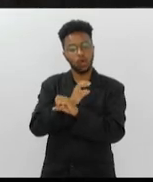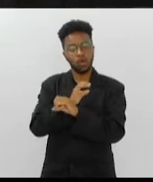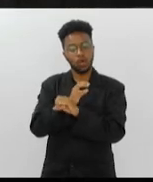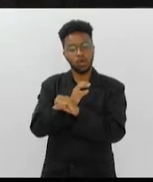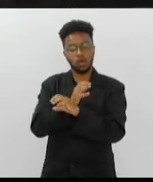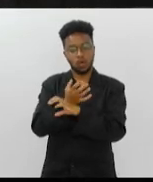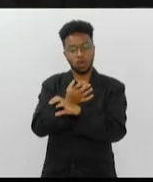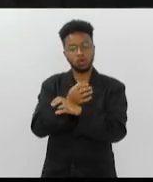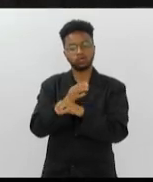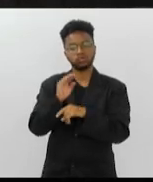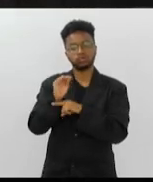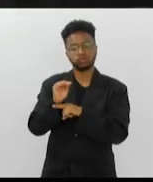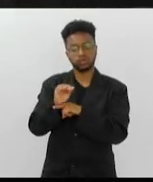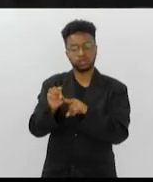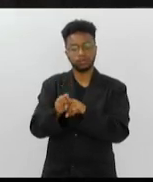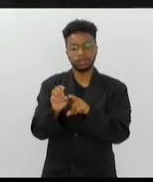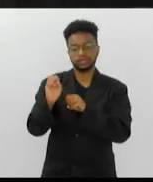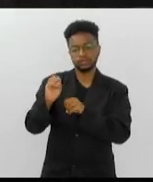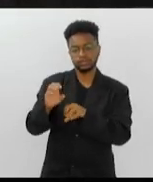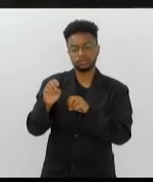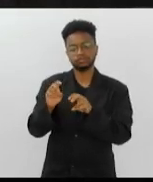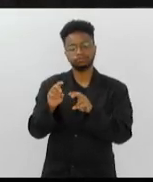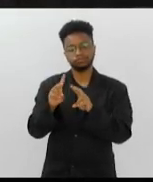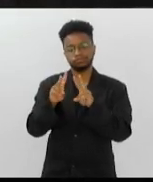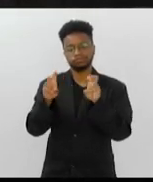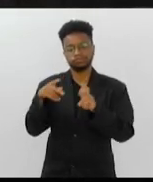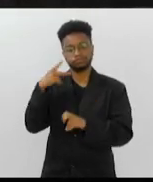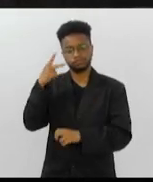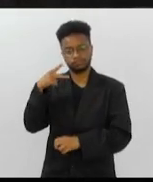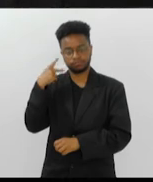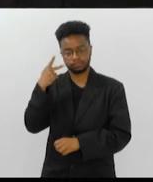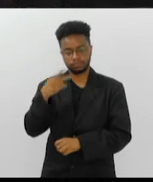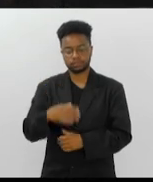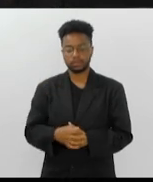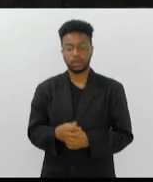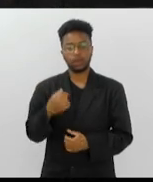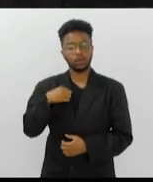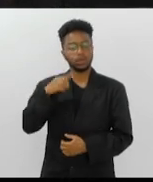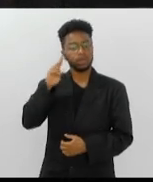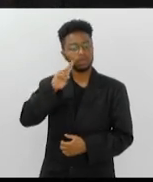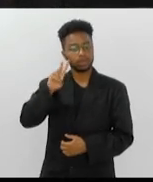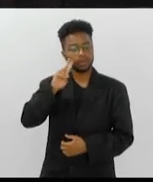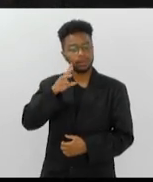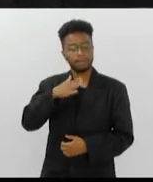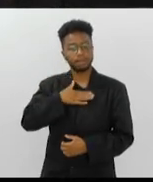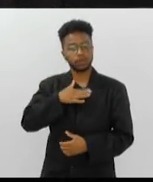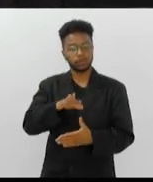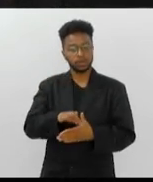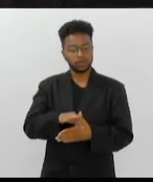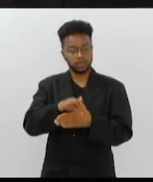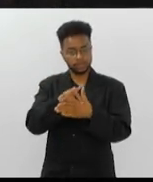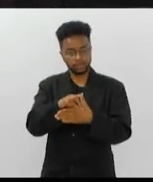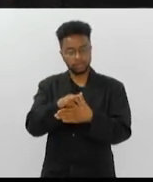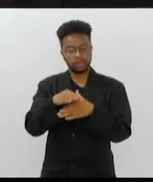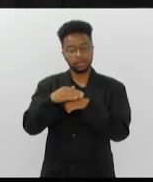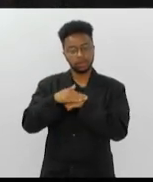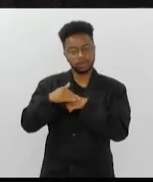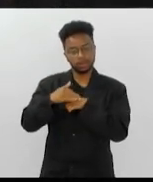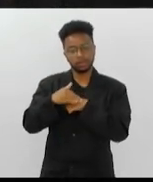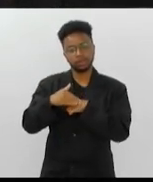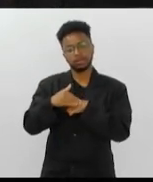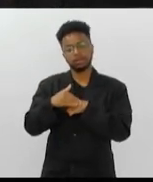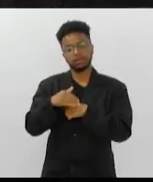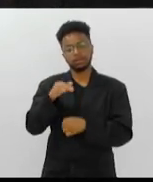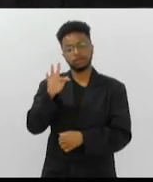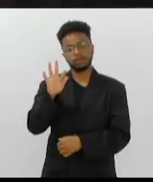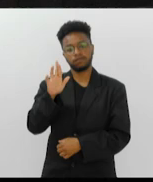dá aula de política. Eu me lembro muito bem quando o meu querido líder, saudoso